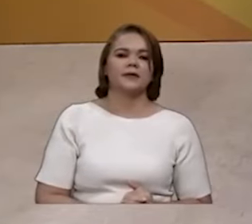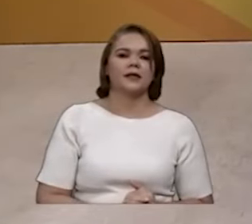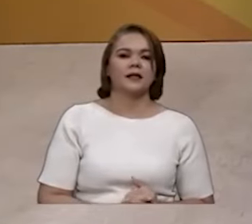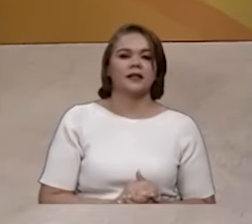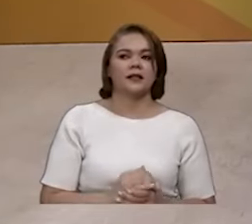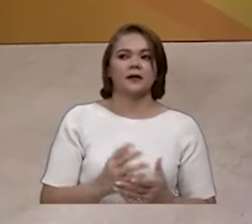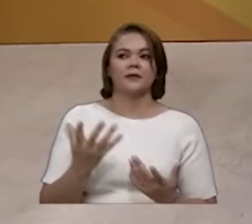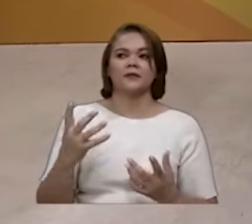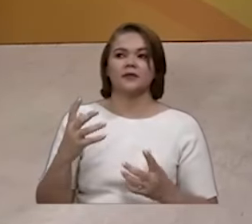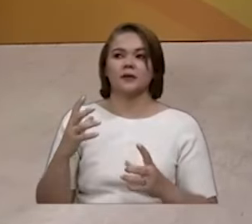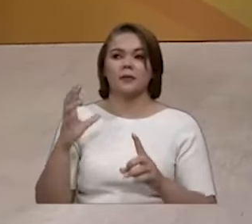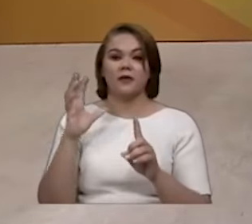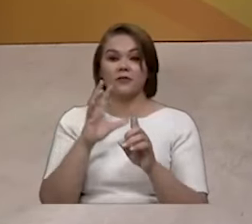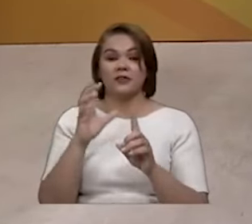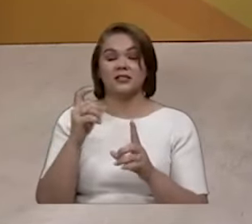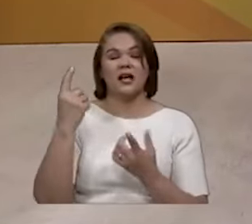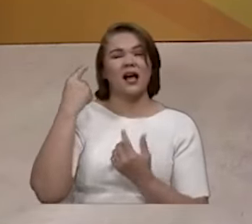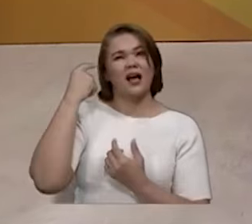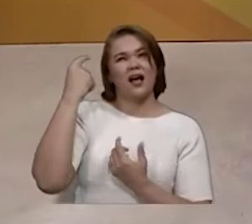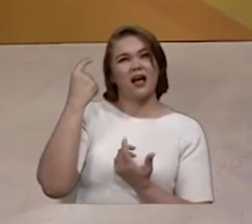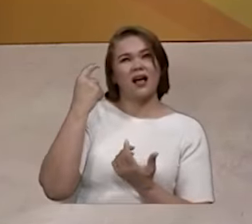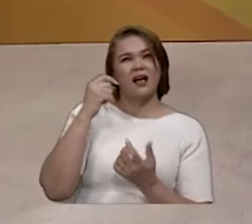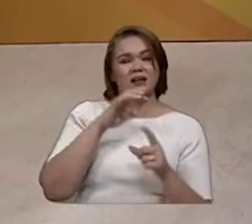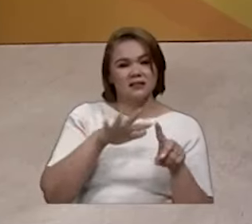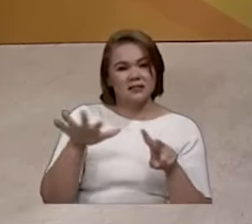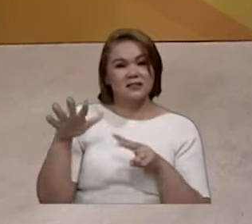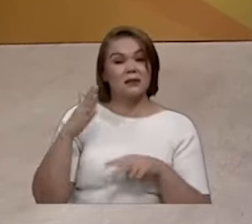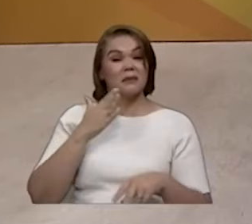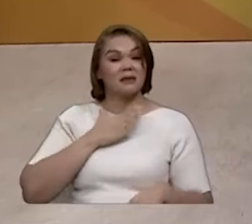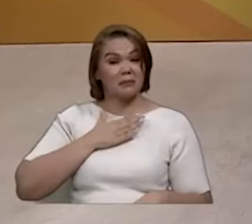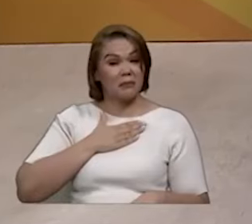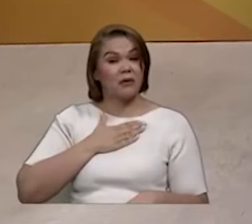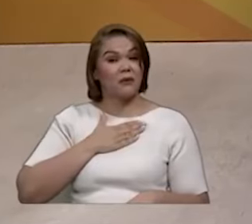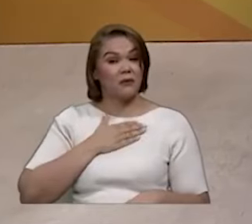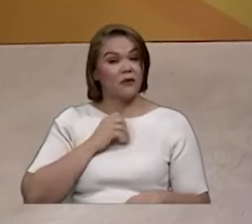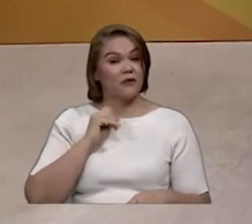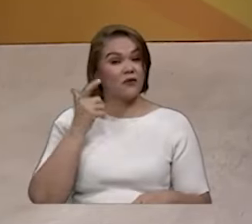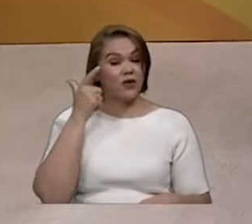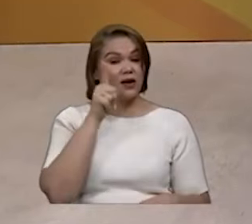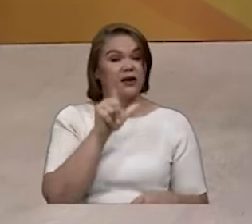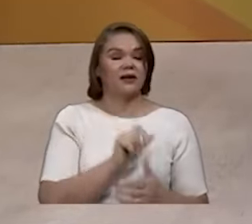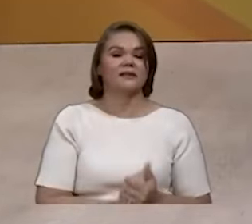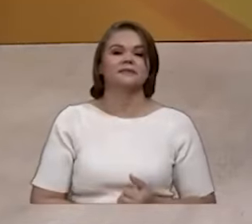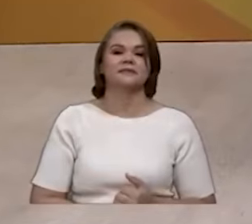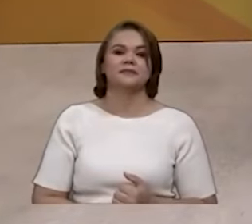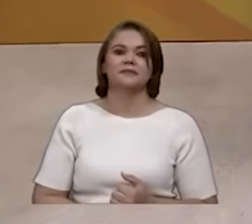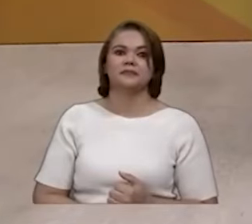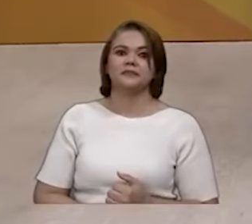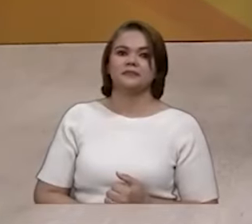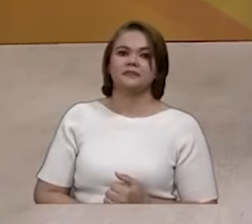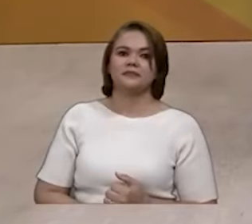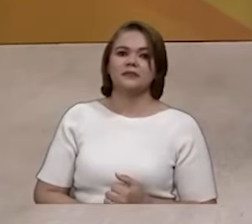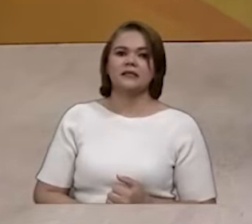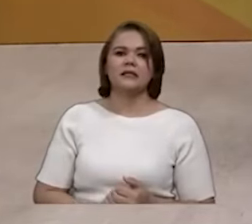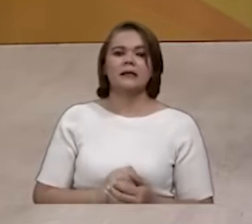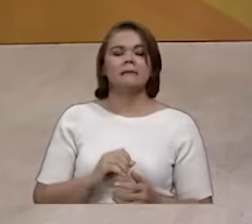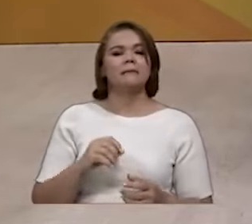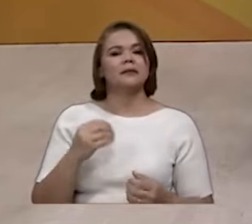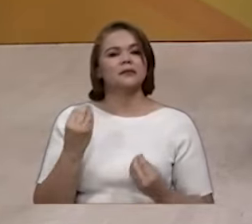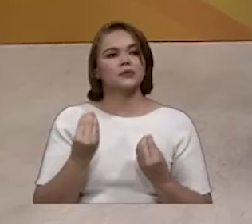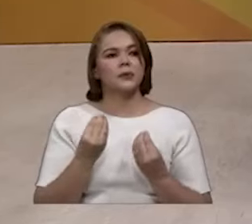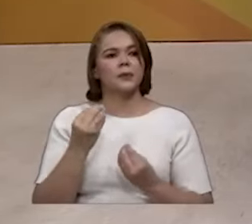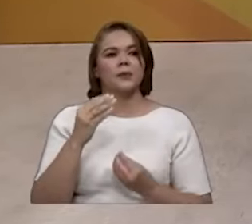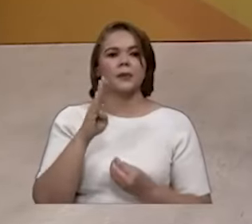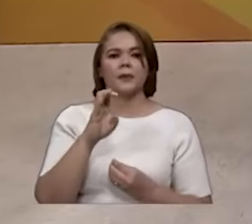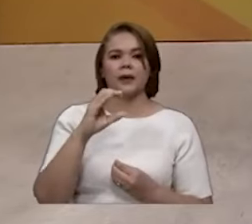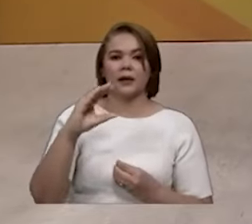inspiração de... Não. Passou na mente assim, essa semana é minha semana, vai lá e adquire o seu, tá bom? faz como o nosso Beca queria fazer, né?